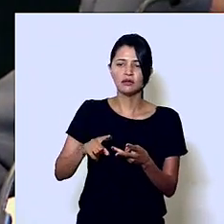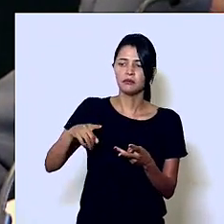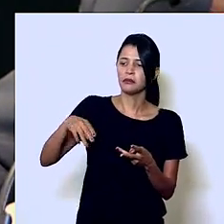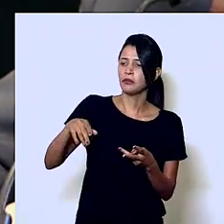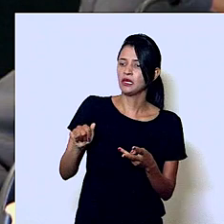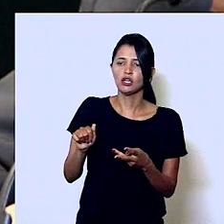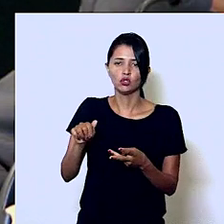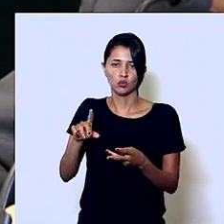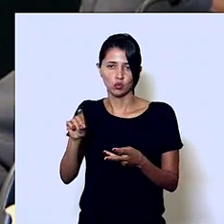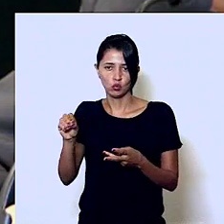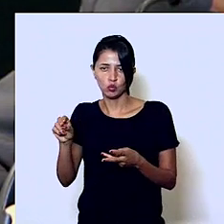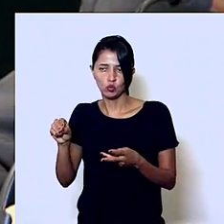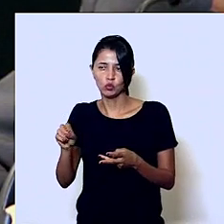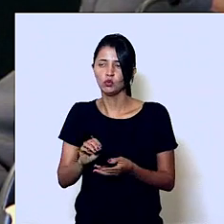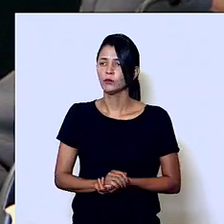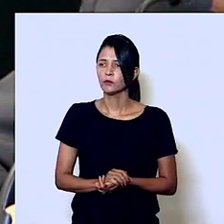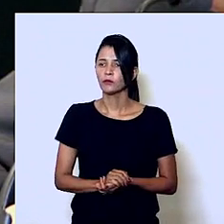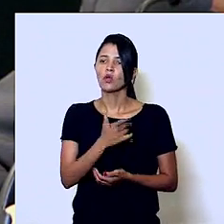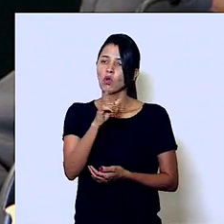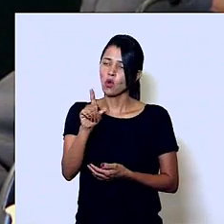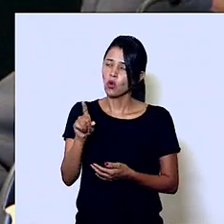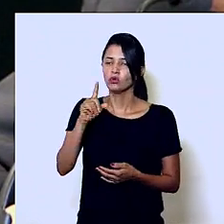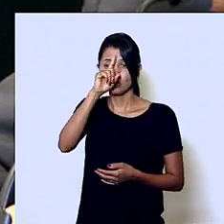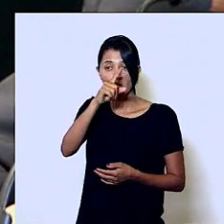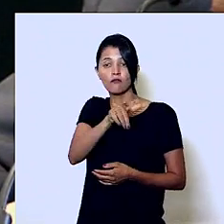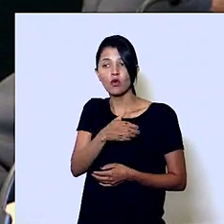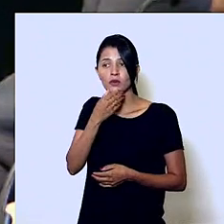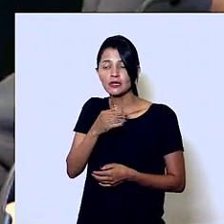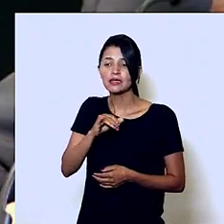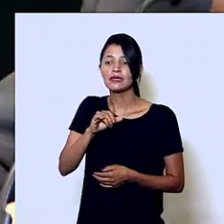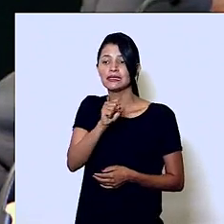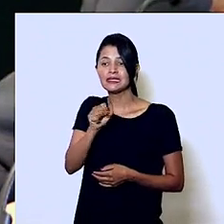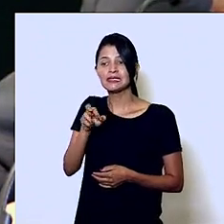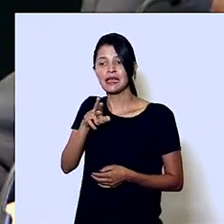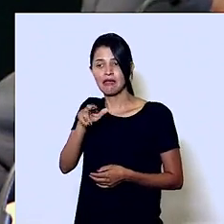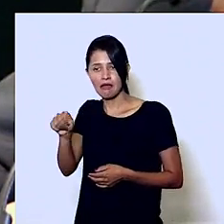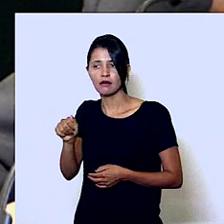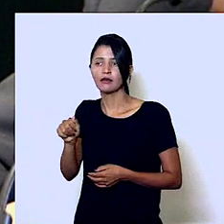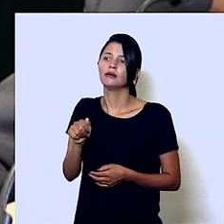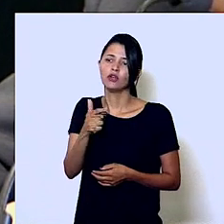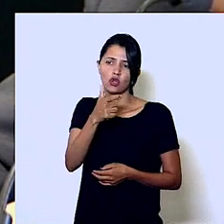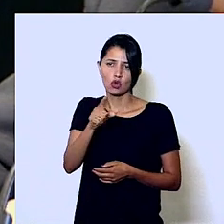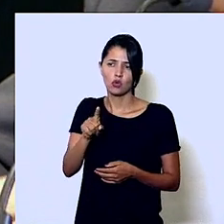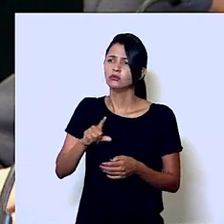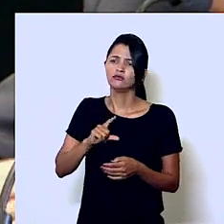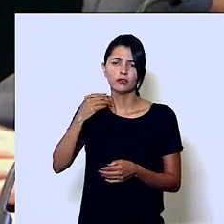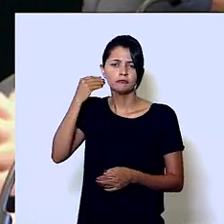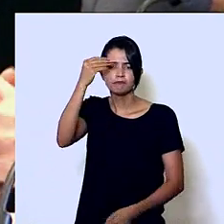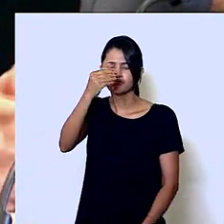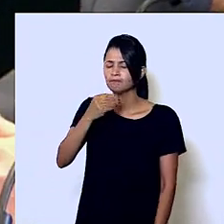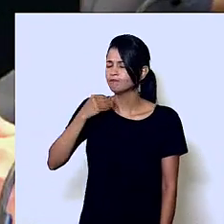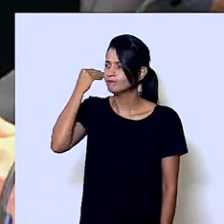com Sérgio Serra como chefe e Figueira como subchefe. E foi uma super experiência. Realmente, eu acho